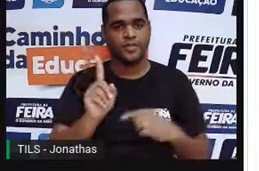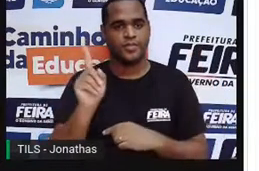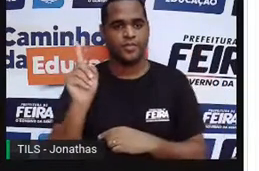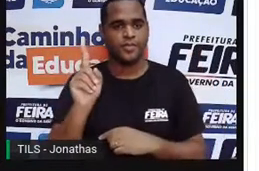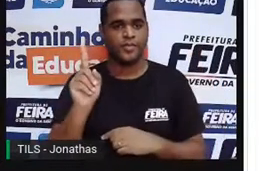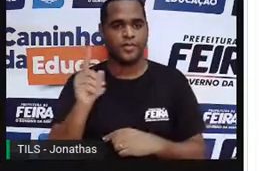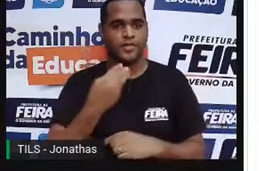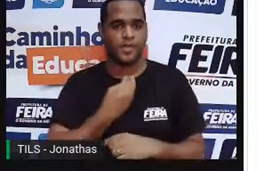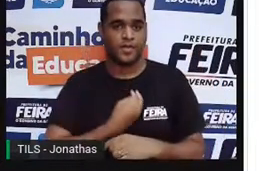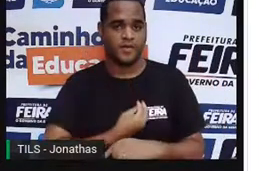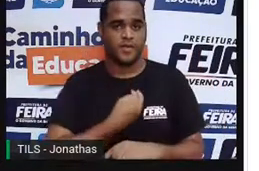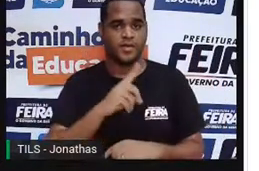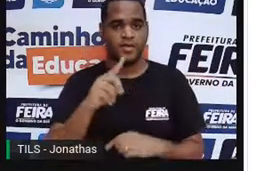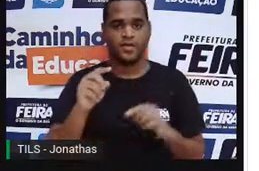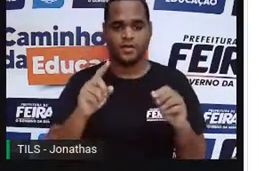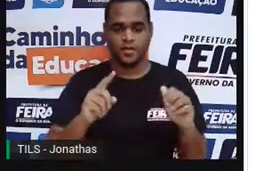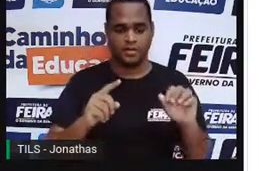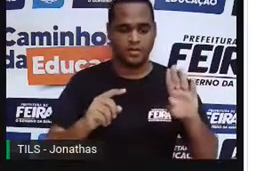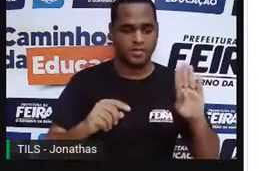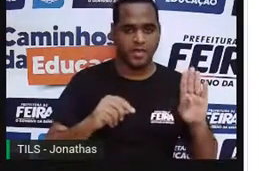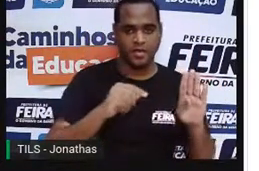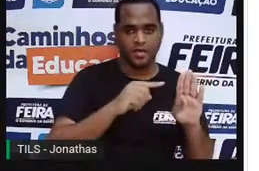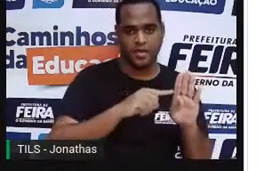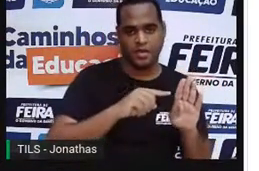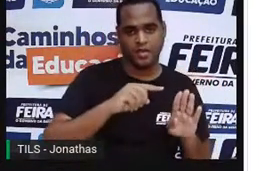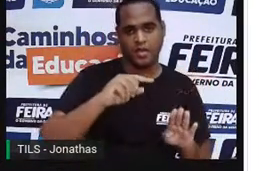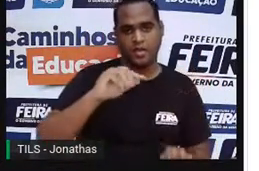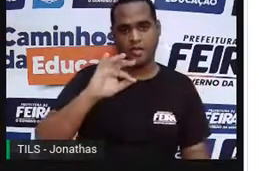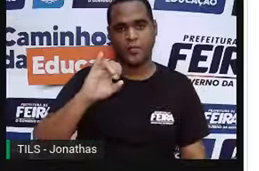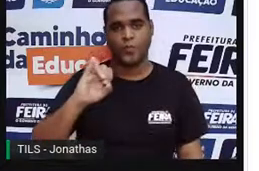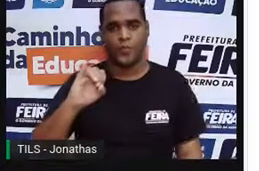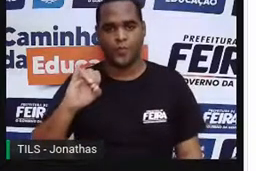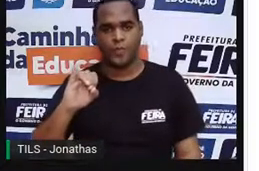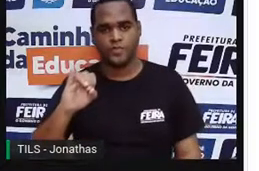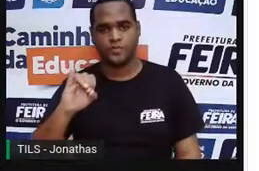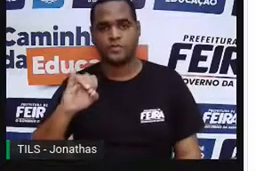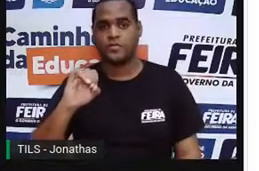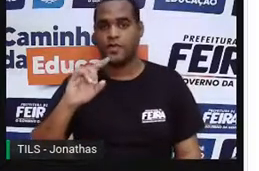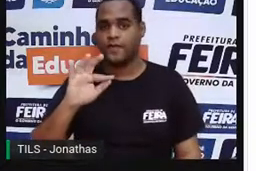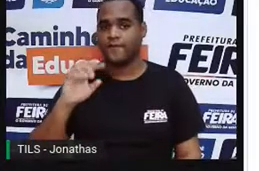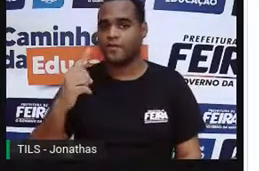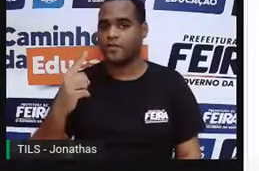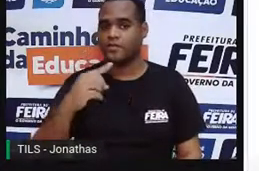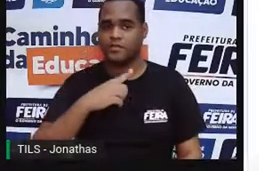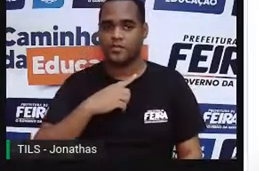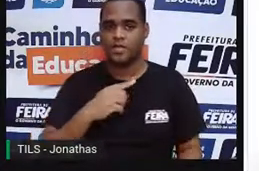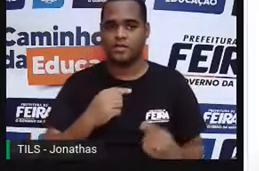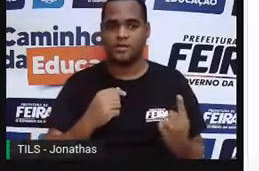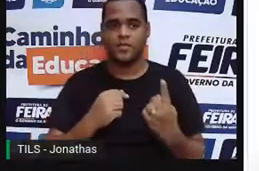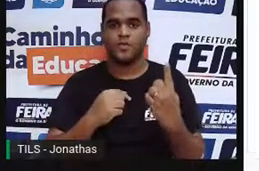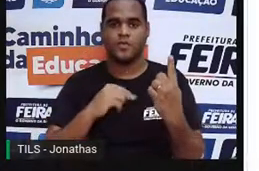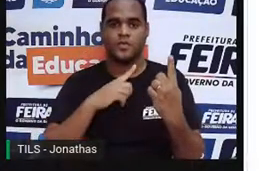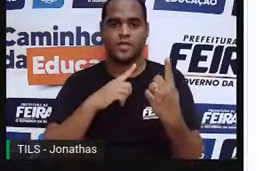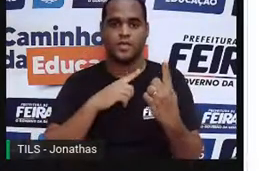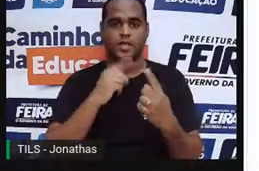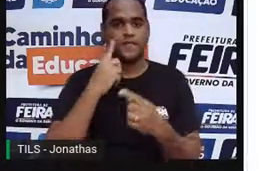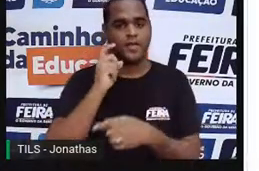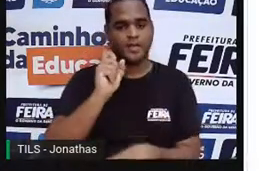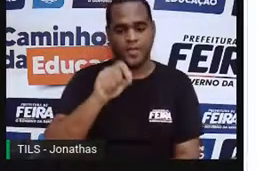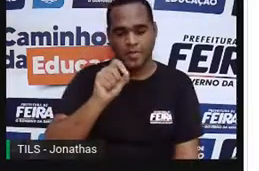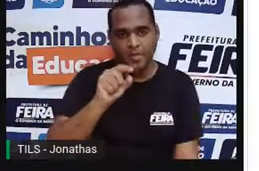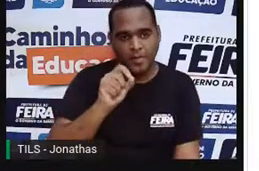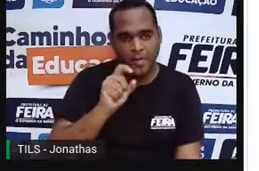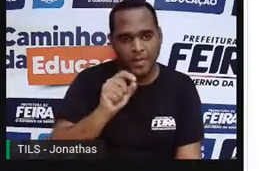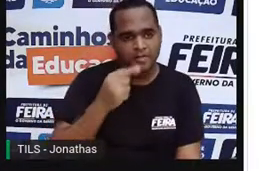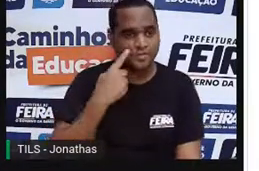esse lado que vai de pé até esse youm é a altura do paralelogramo aqui ó eu estou clicando em cima